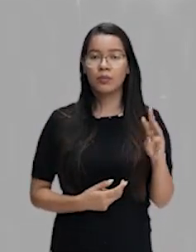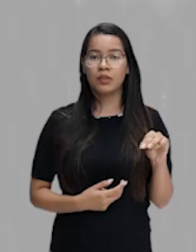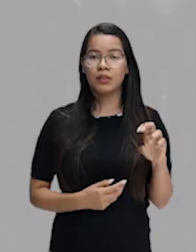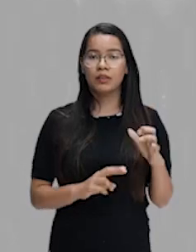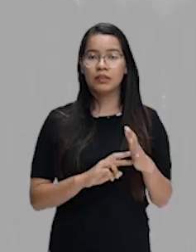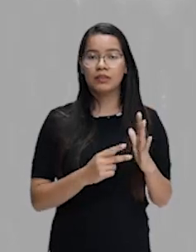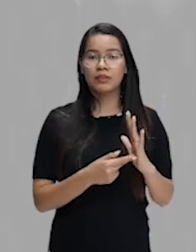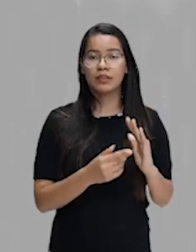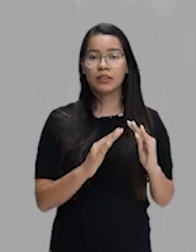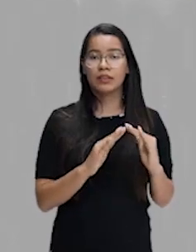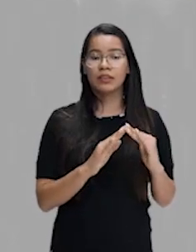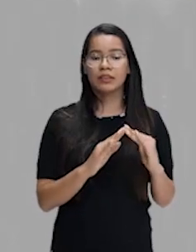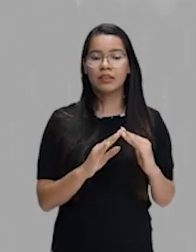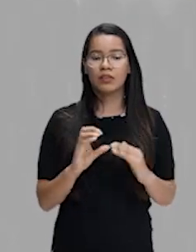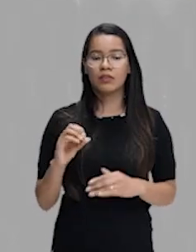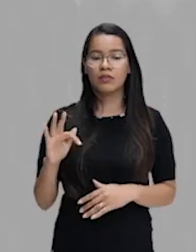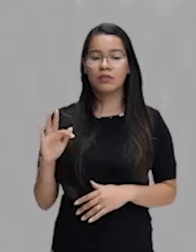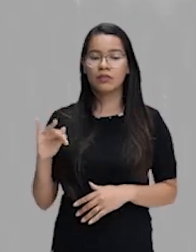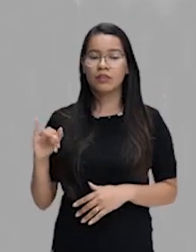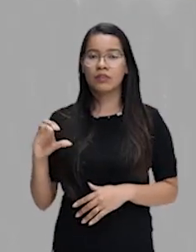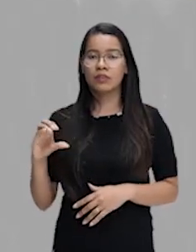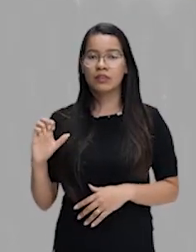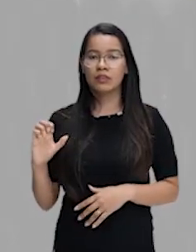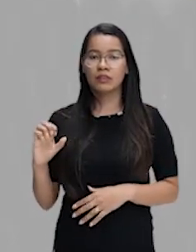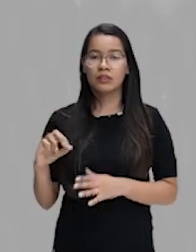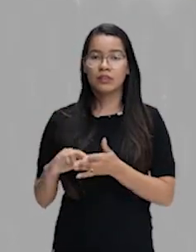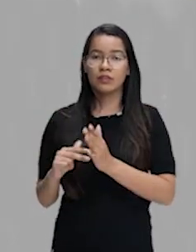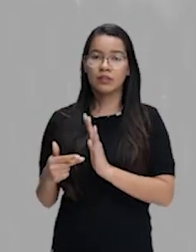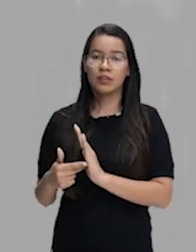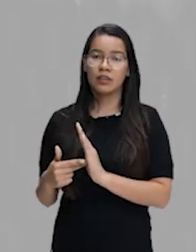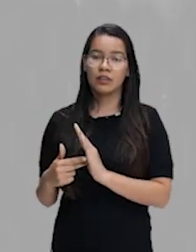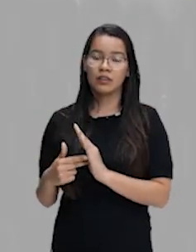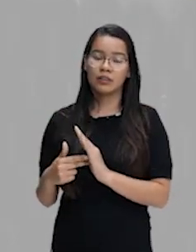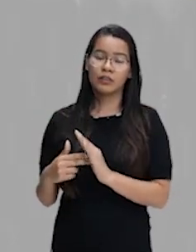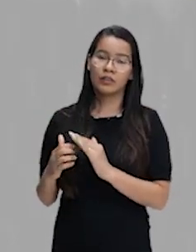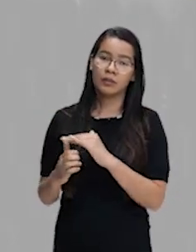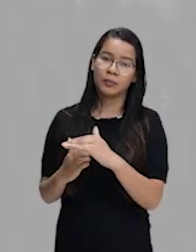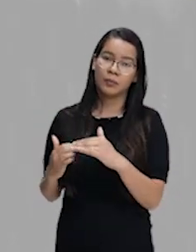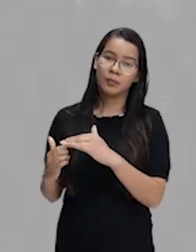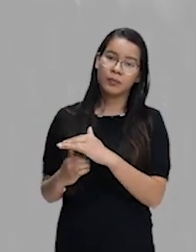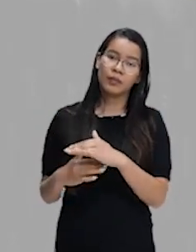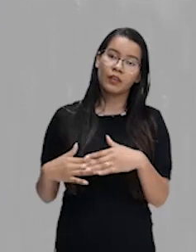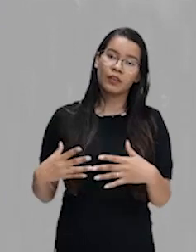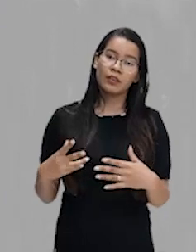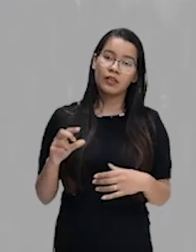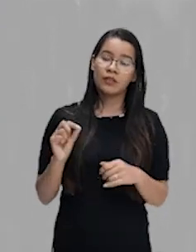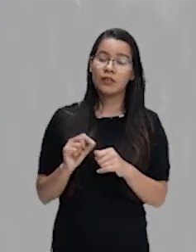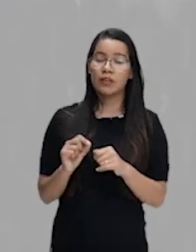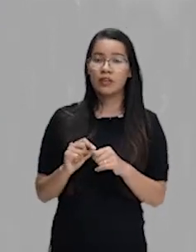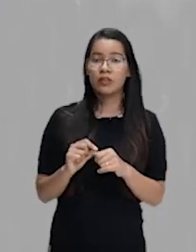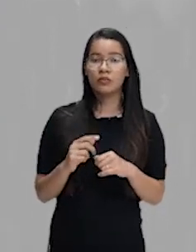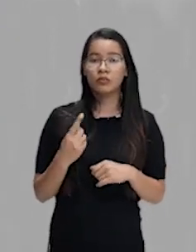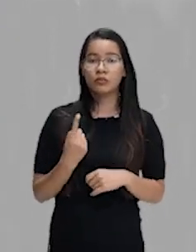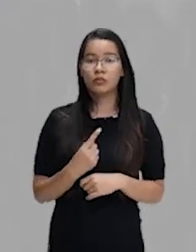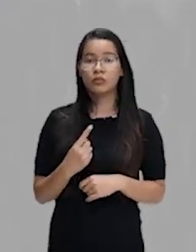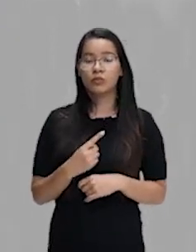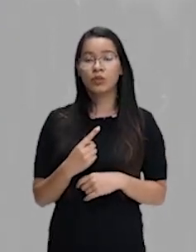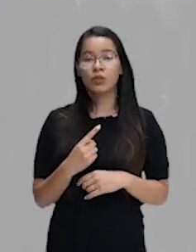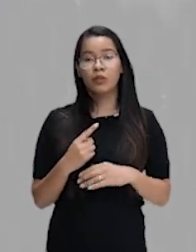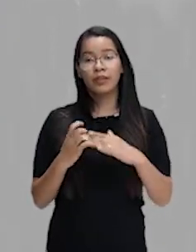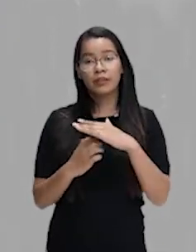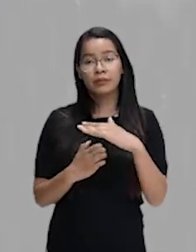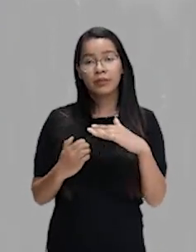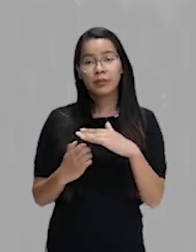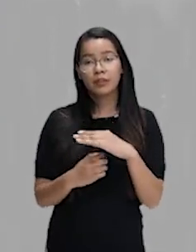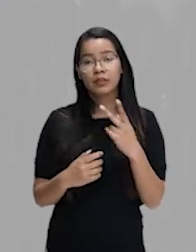office significa escritório. É como se você estivesse fazendo ali um escritório na sua casa. Em algum ambiente ali, né, num quarto